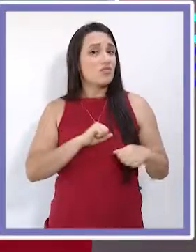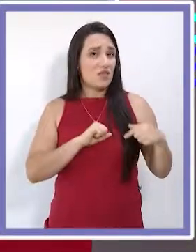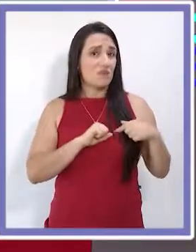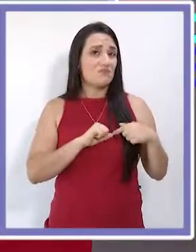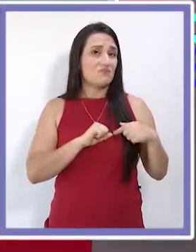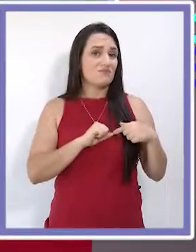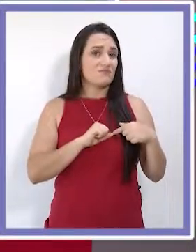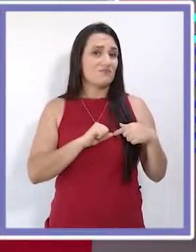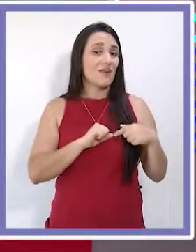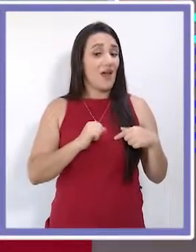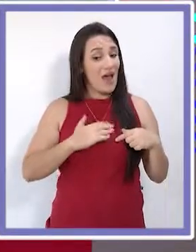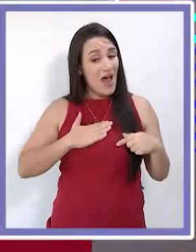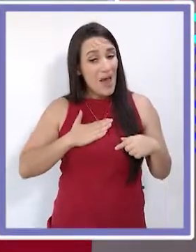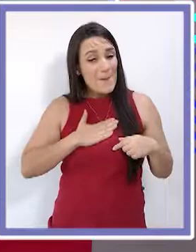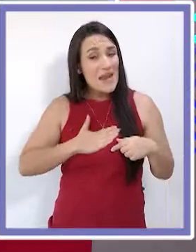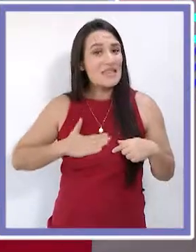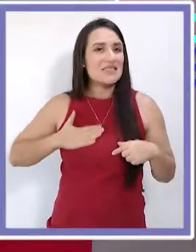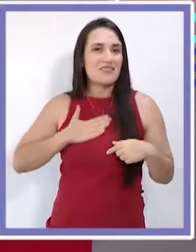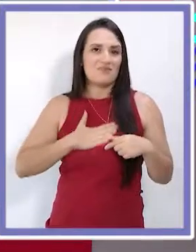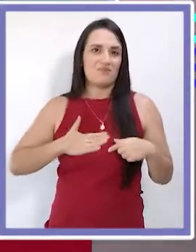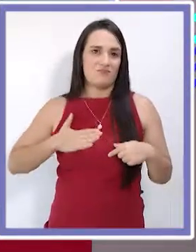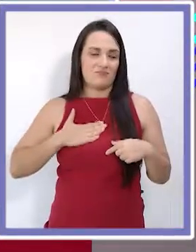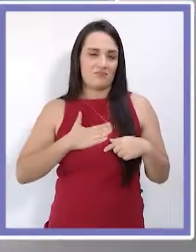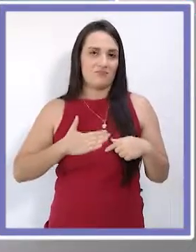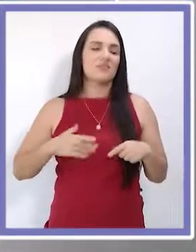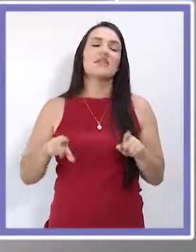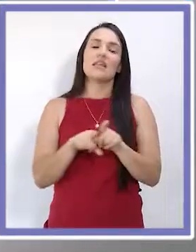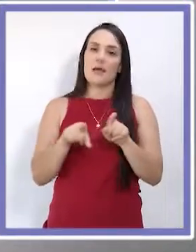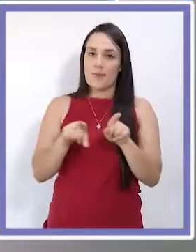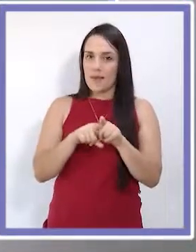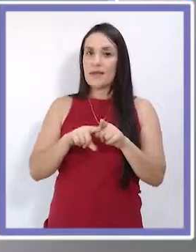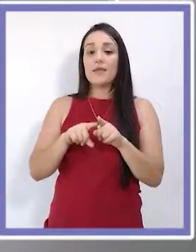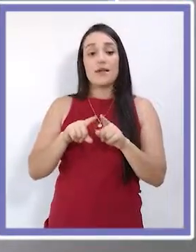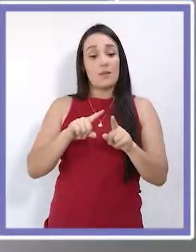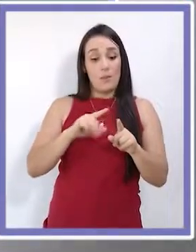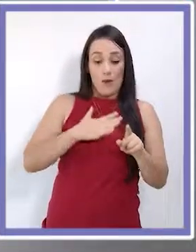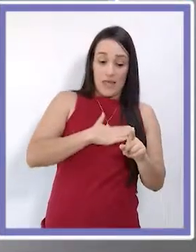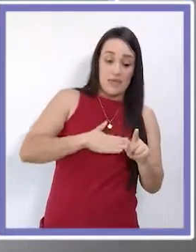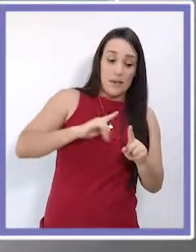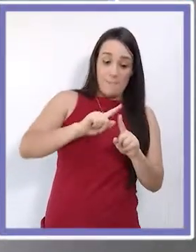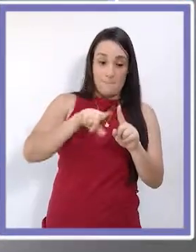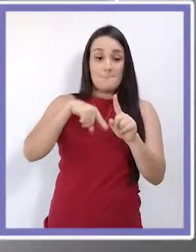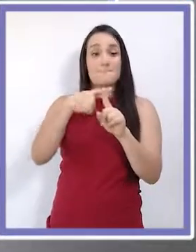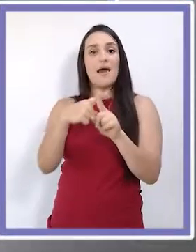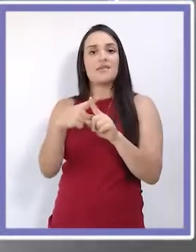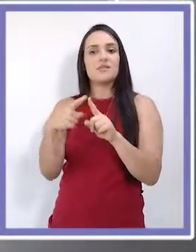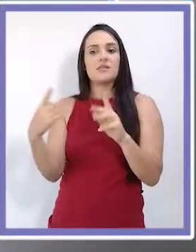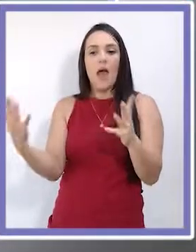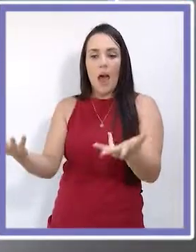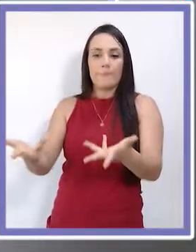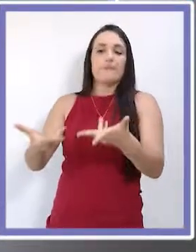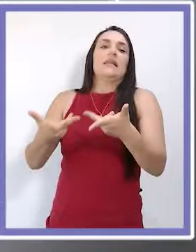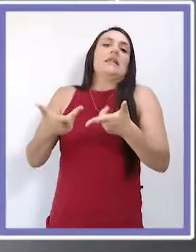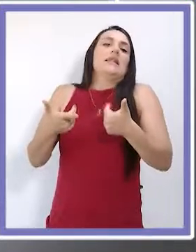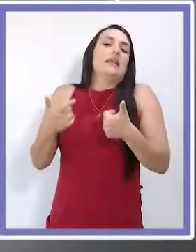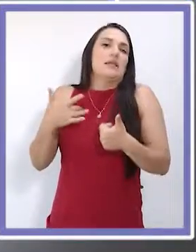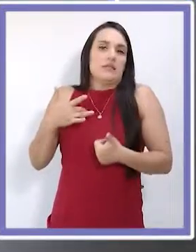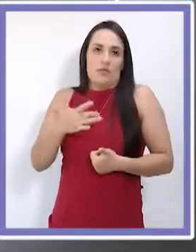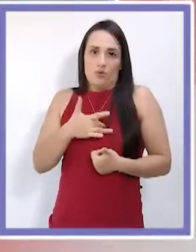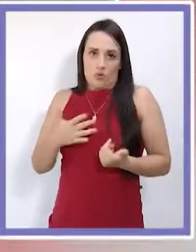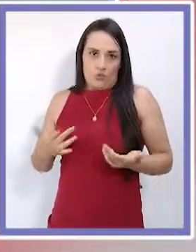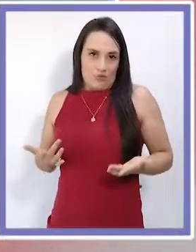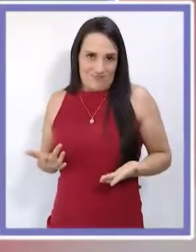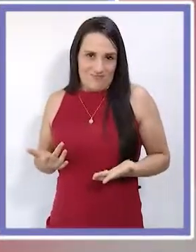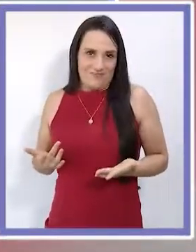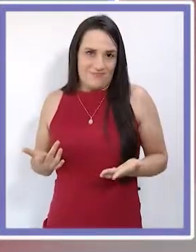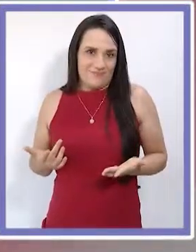trabalho e ela também tem que ter uma noção de saúde, né? Ela tem que entender todo o